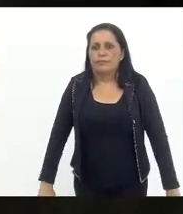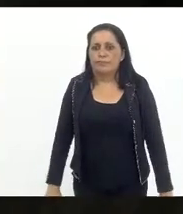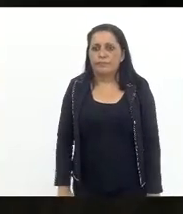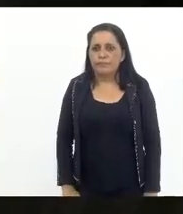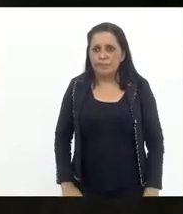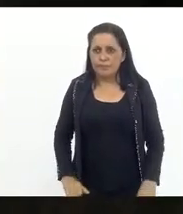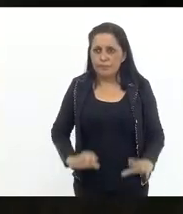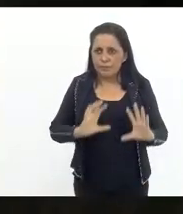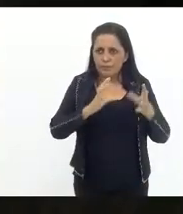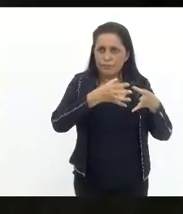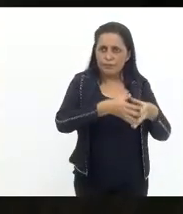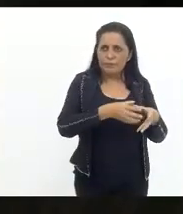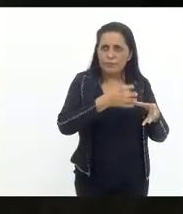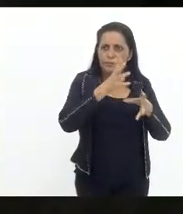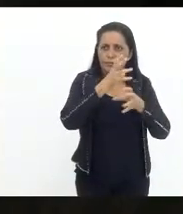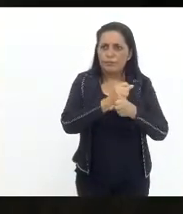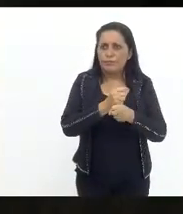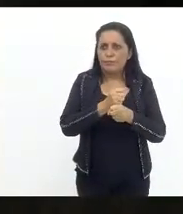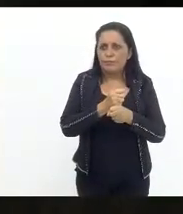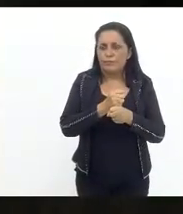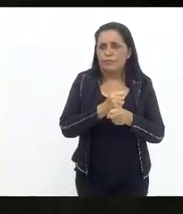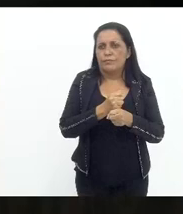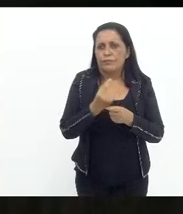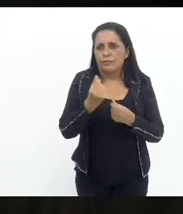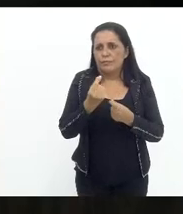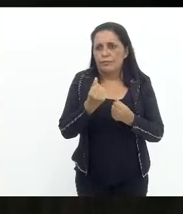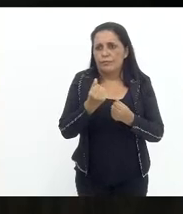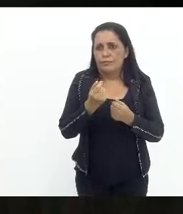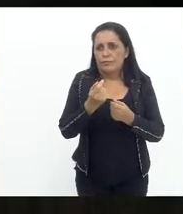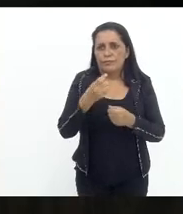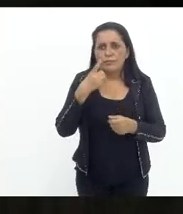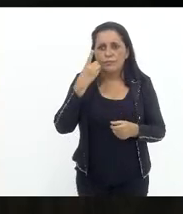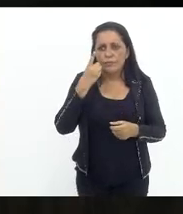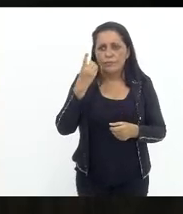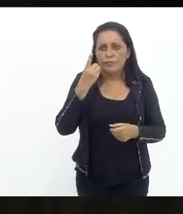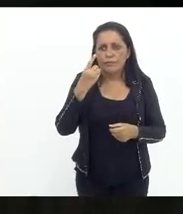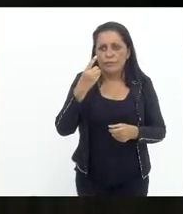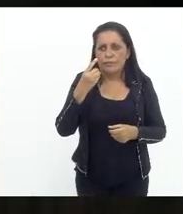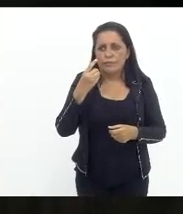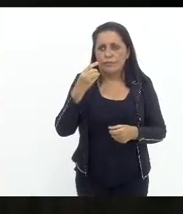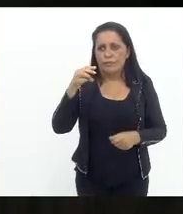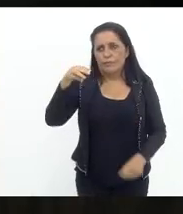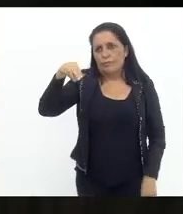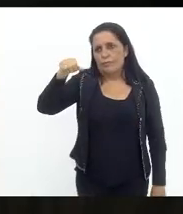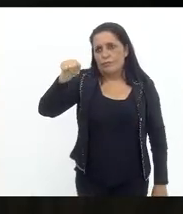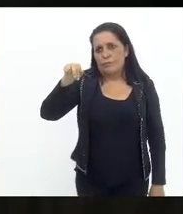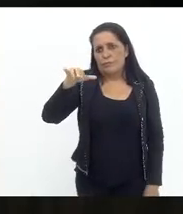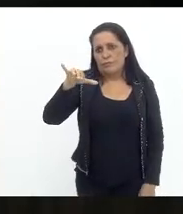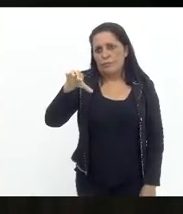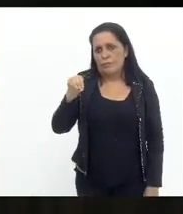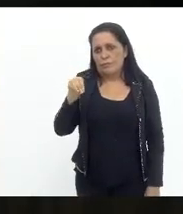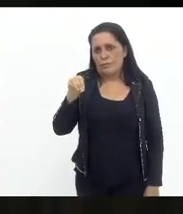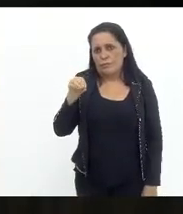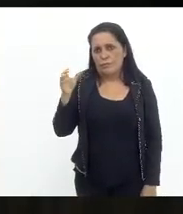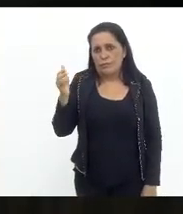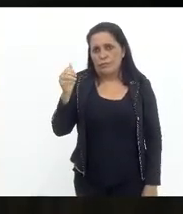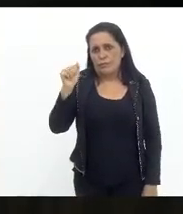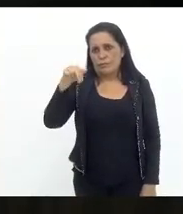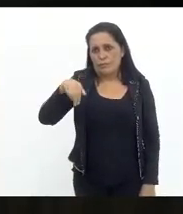Pela Comissão de Orçamento, deputado Márcio Canella. Deputado Márcio Canella. Deputado